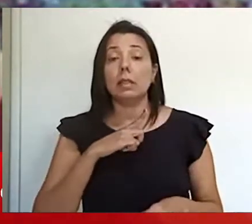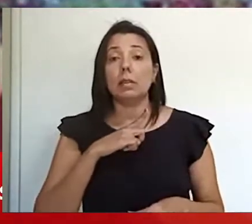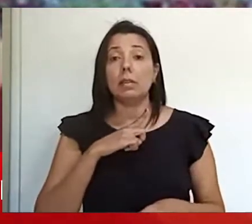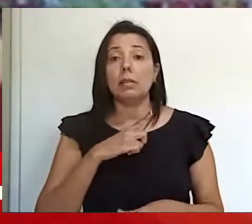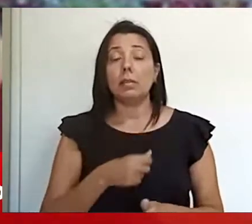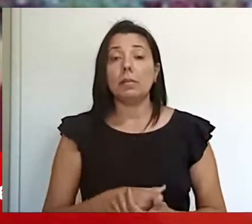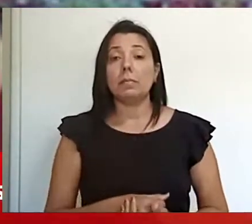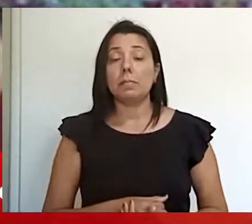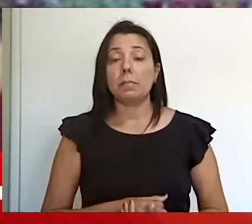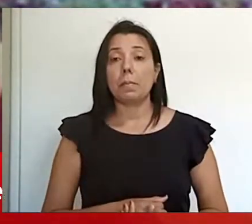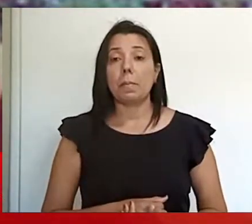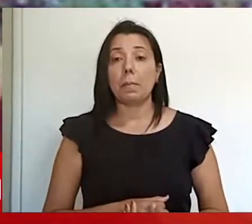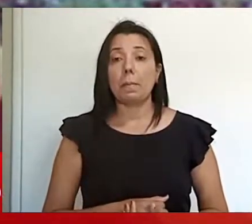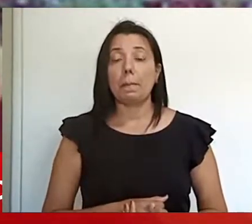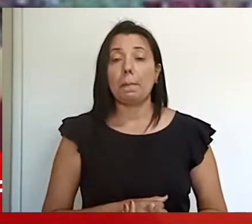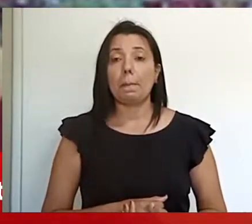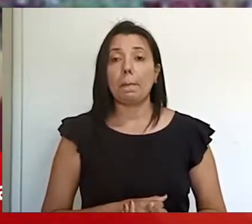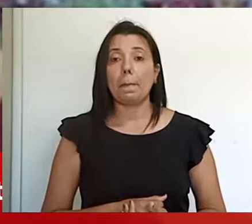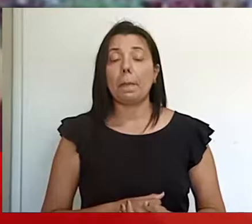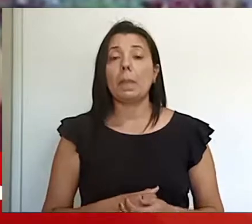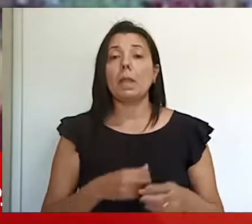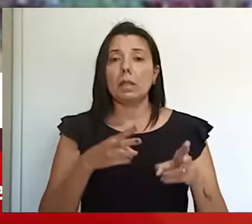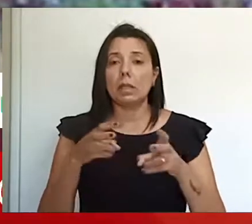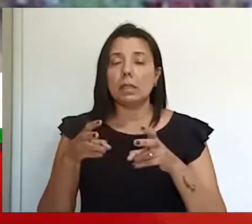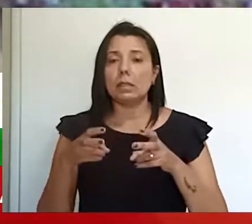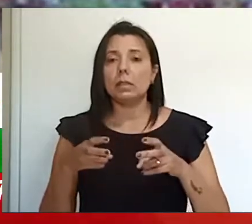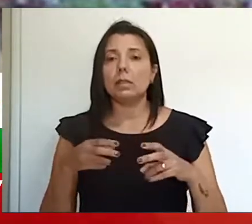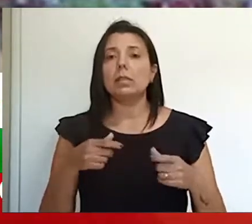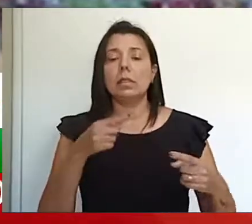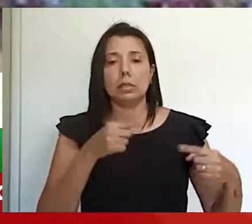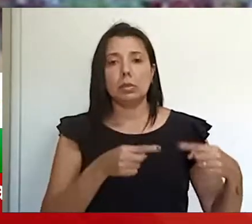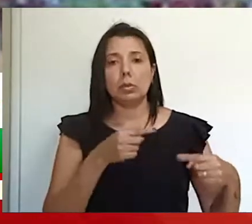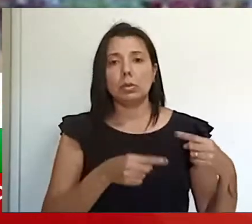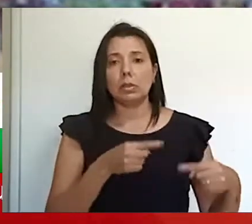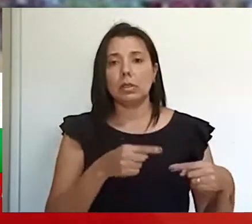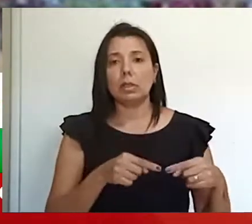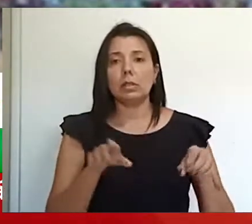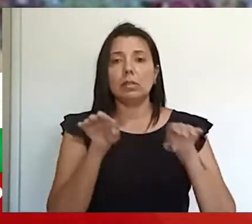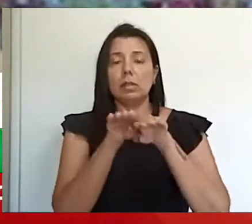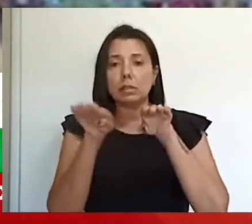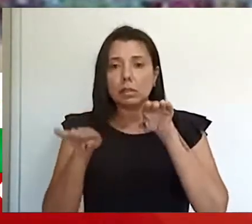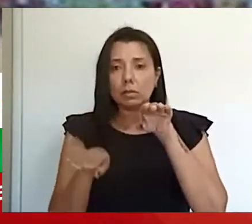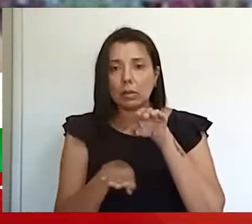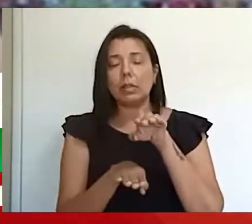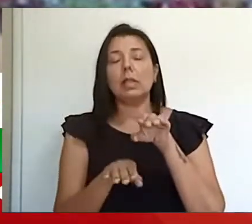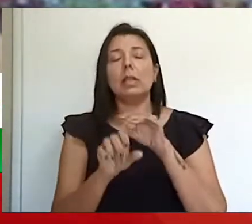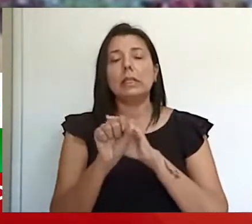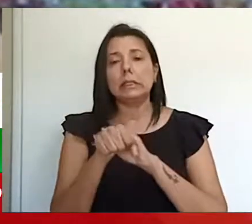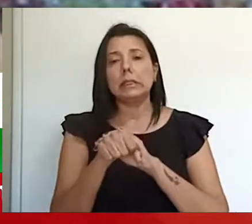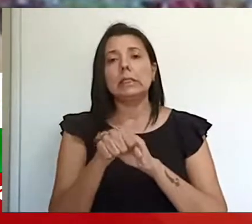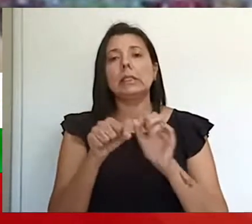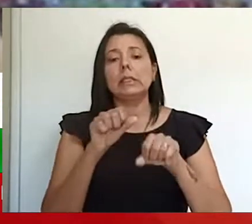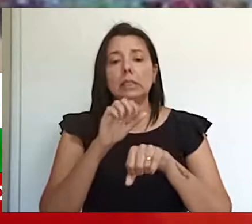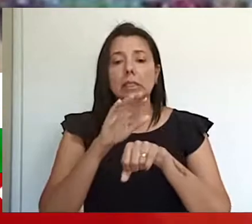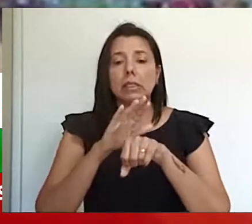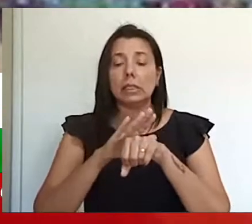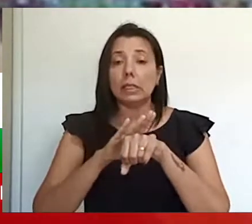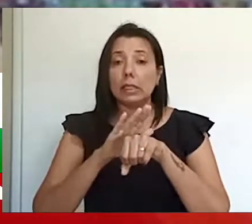uma intensificação dessa discussão das desigualdades, né, que a pandemia só veio